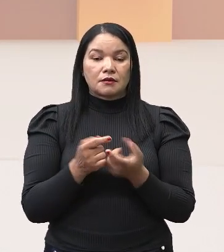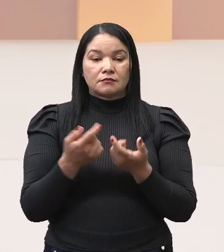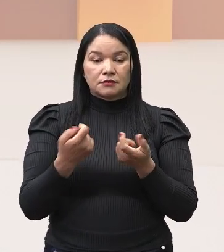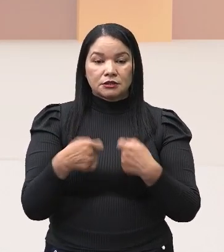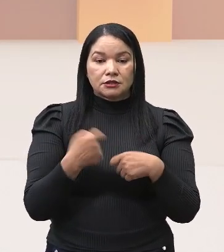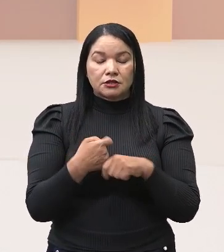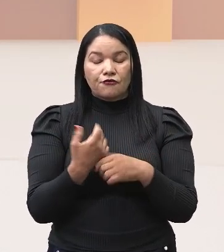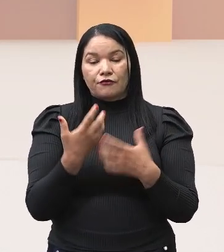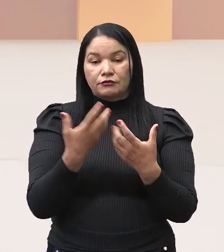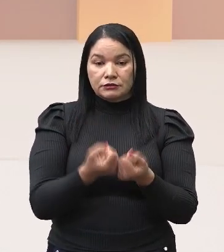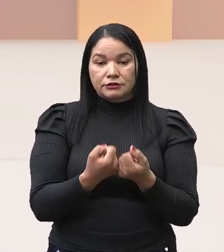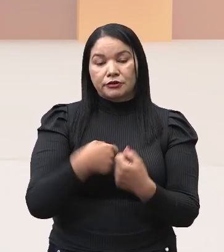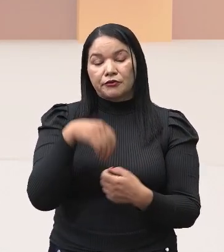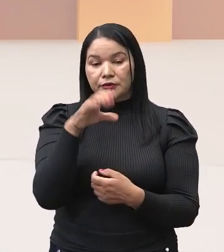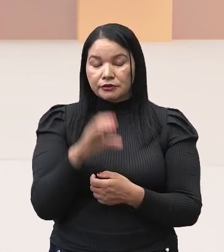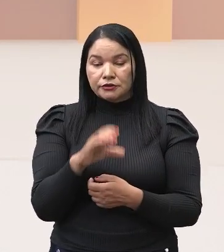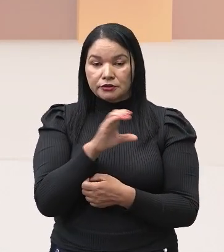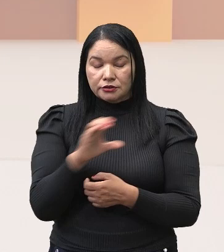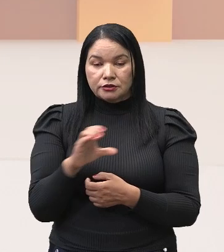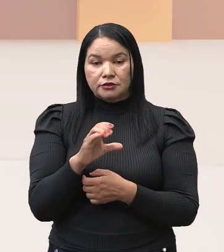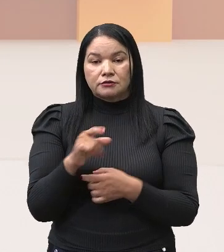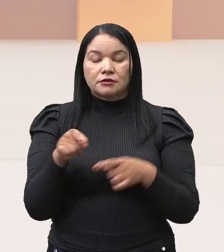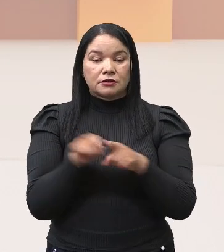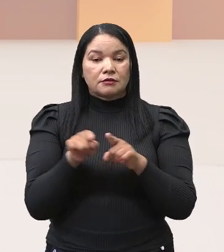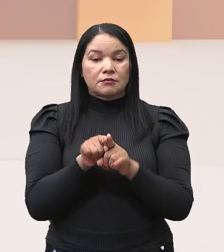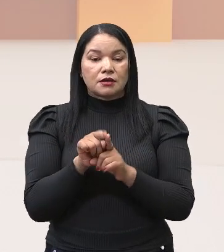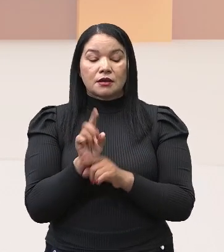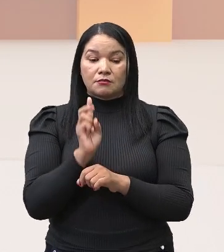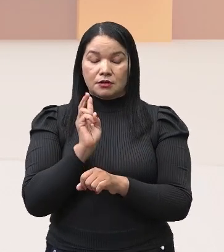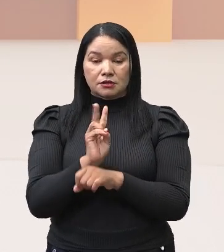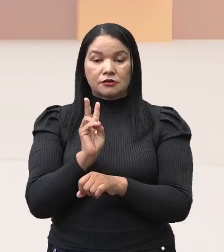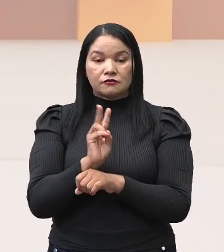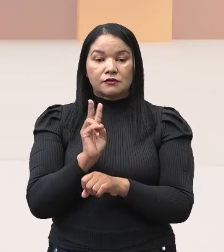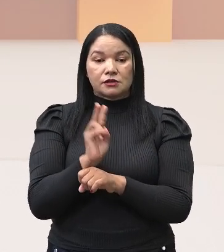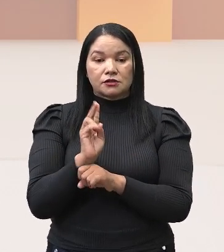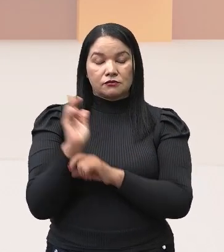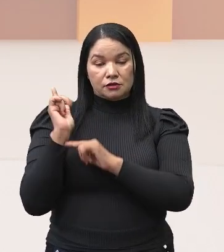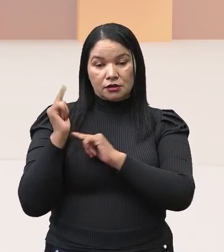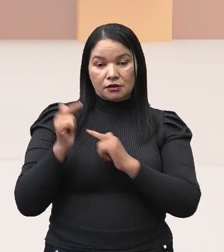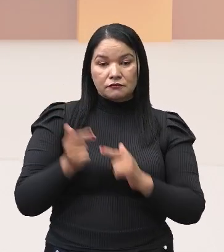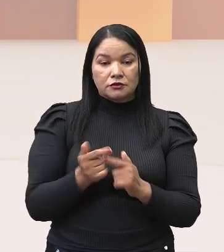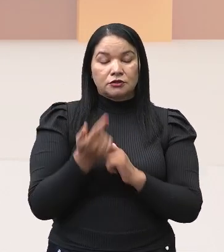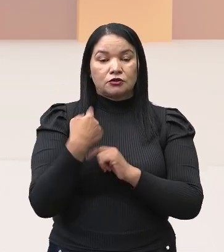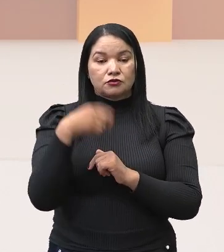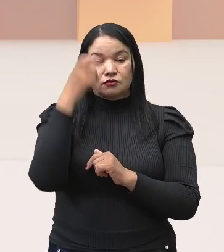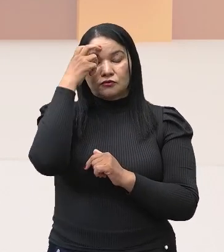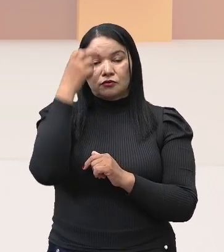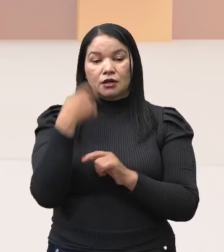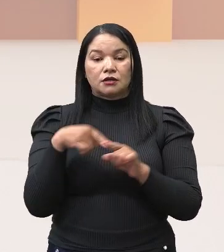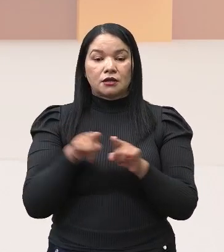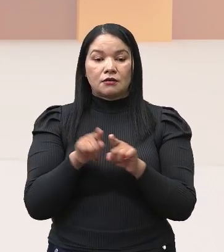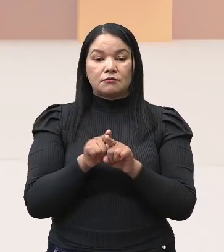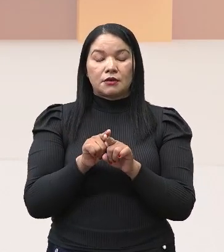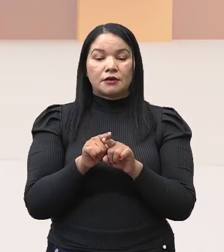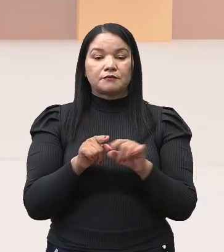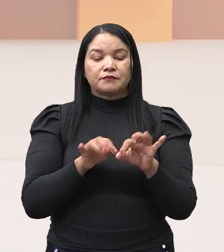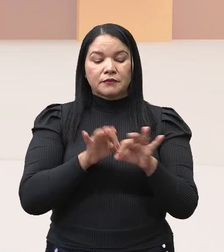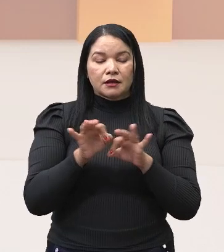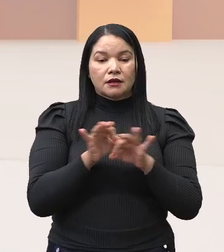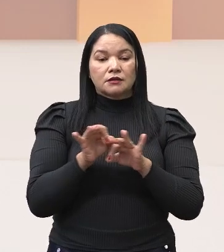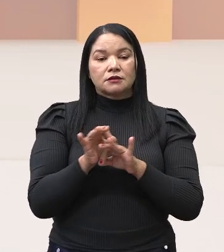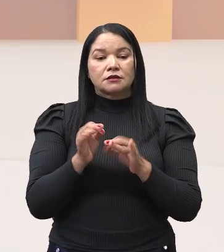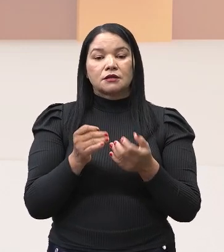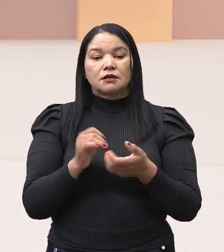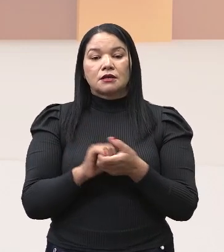ao cristianismo. Então, a preservação de suas tradições culturais e a manutenção de